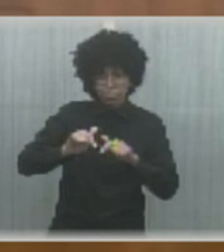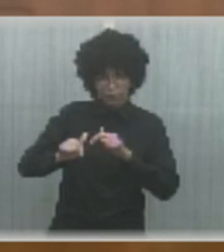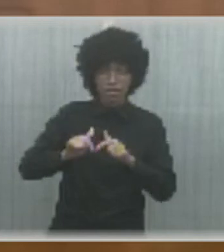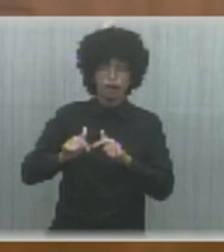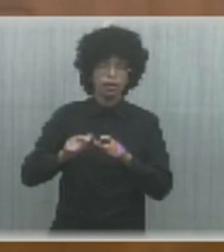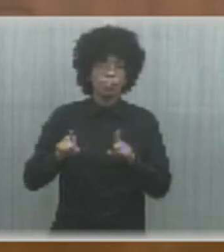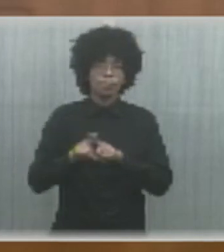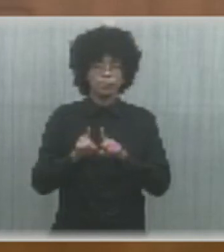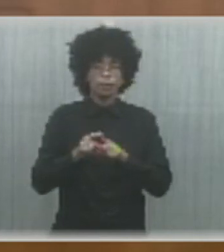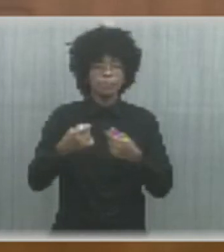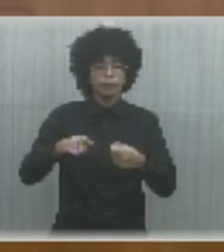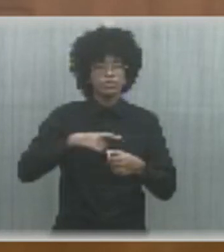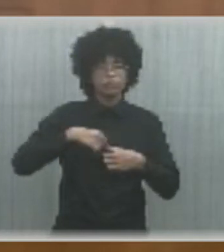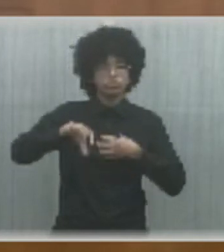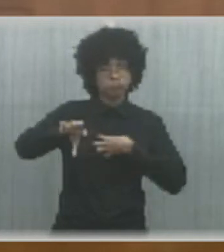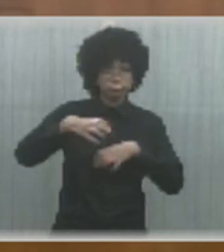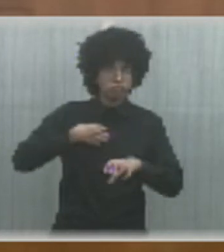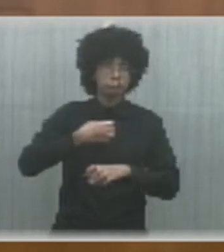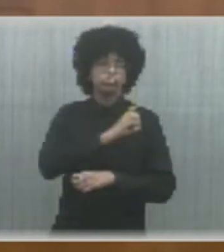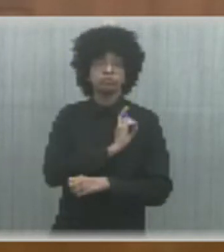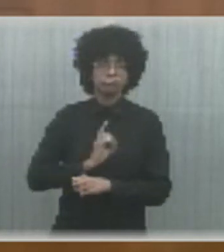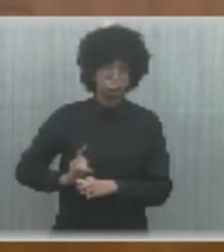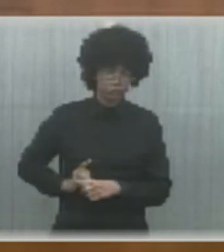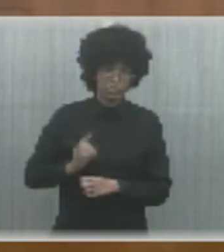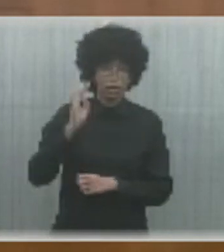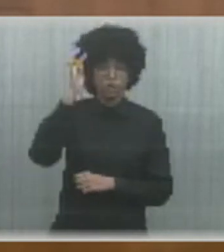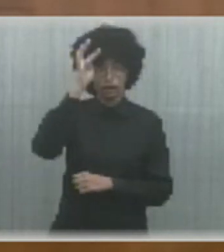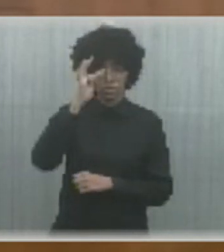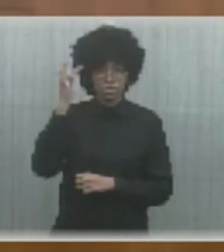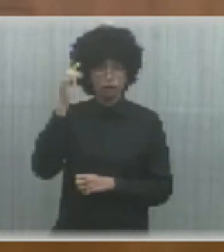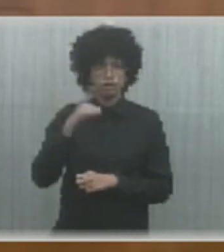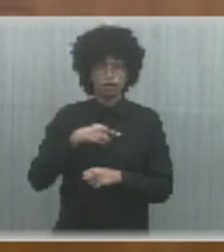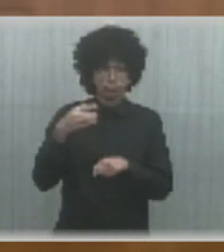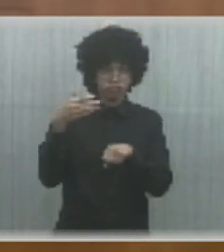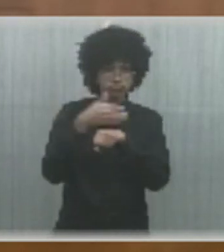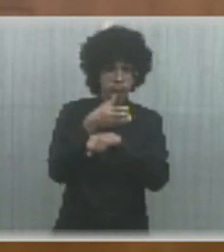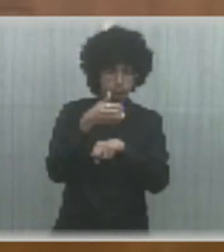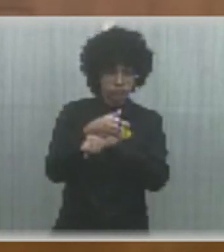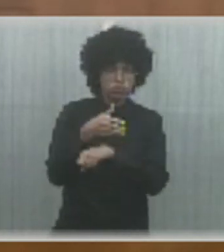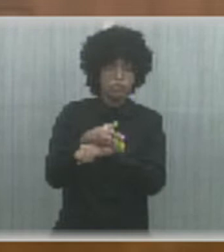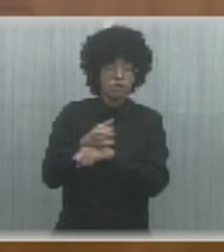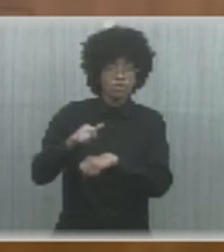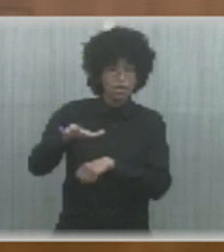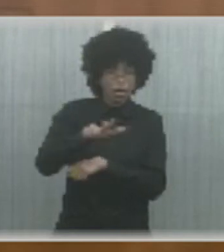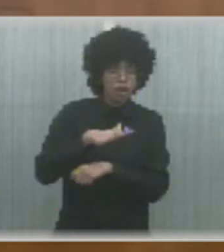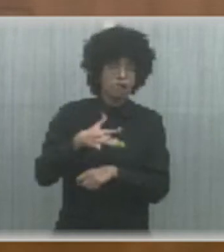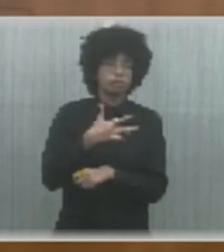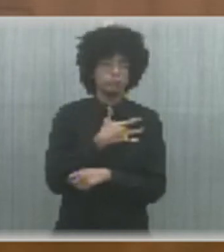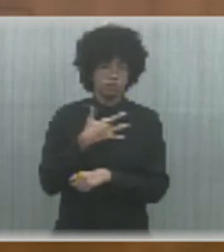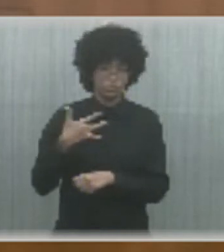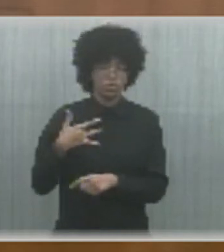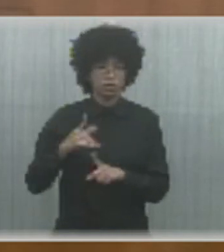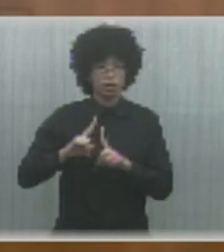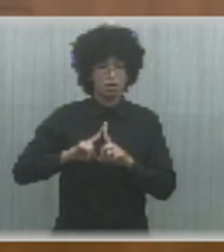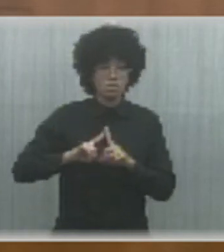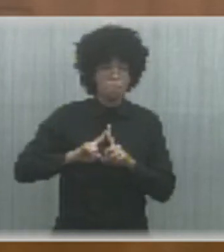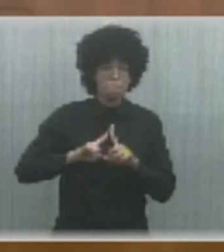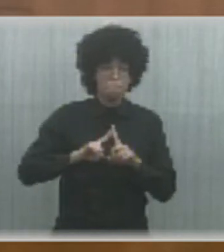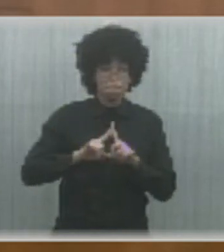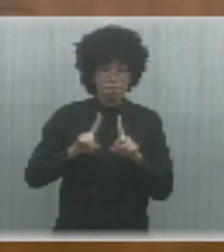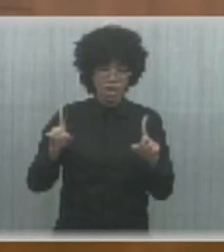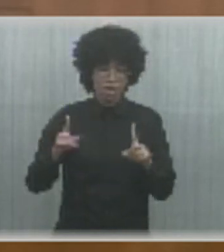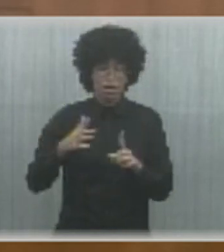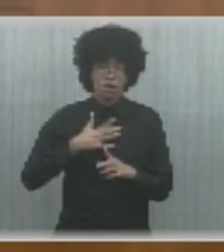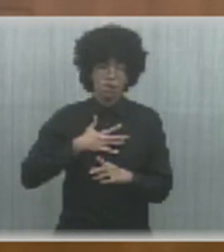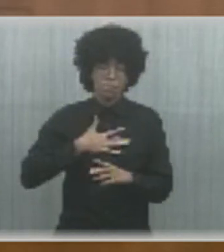a sensibilidade da deputada Tereza, que tem uma grande atuação na área da saúde. Mas a minha